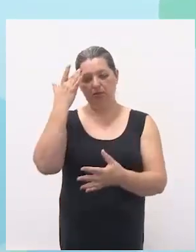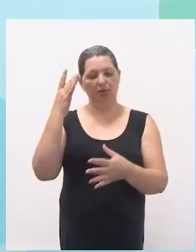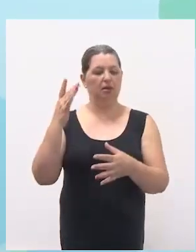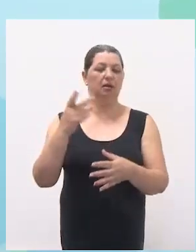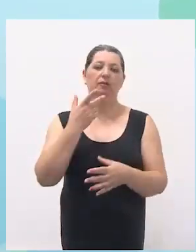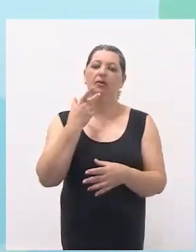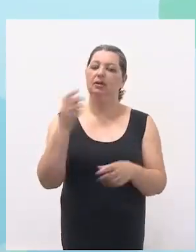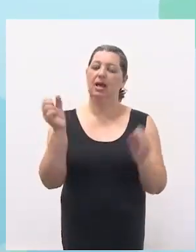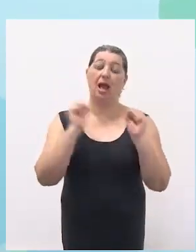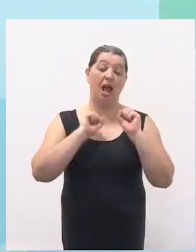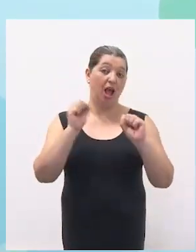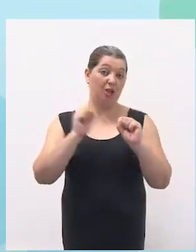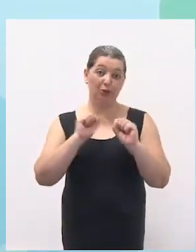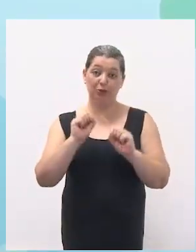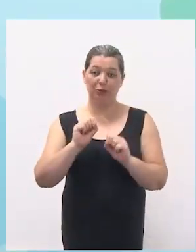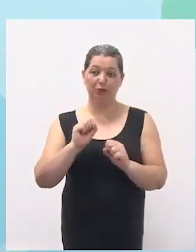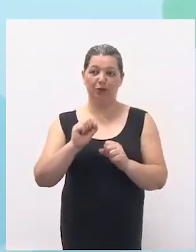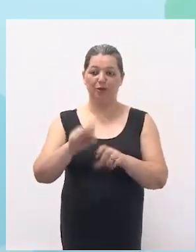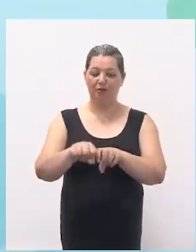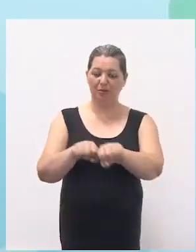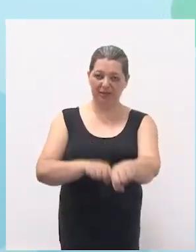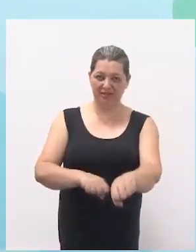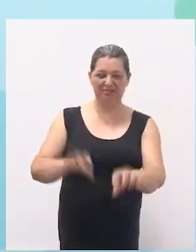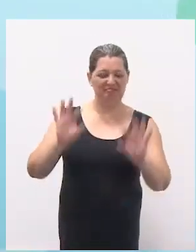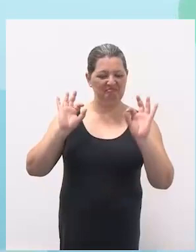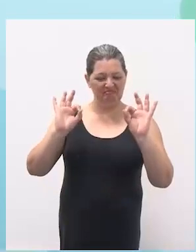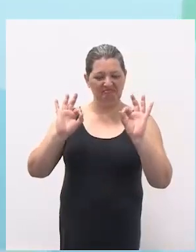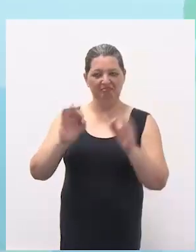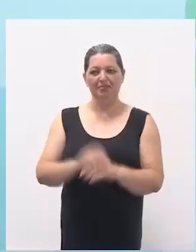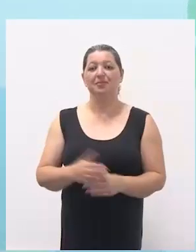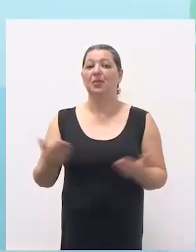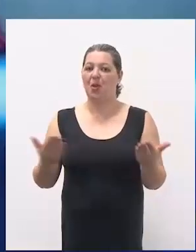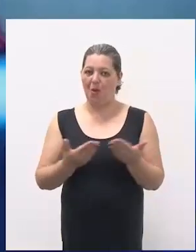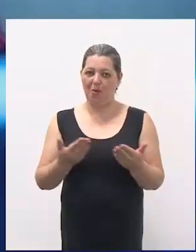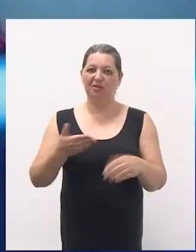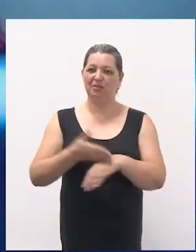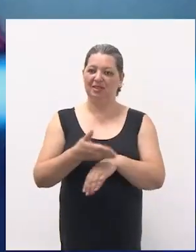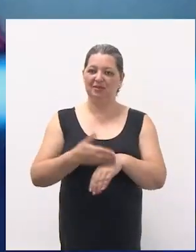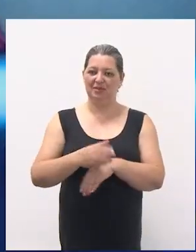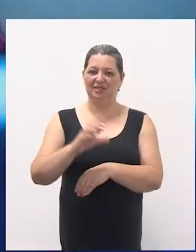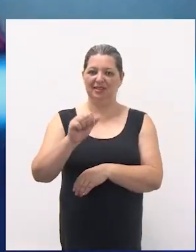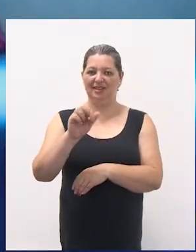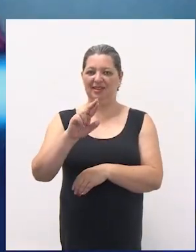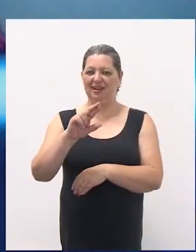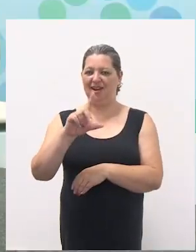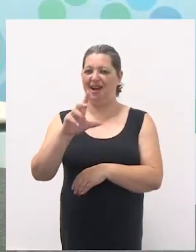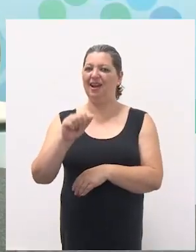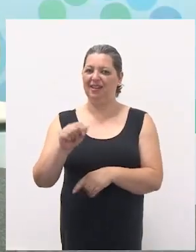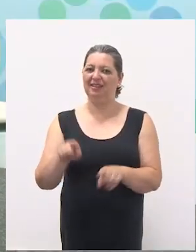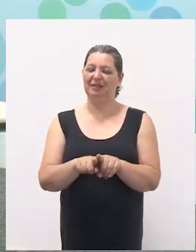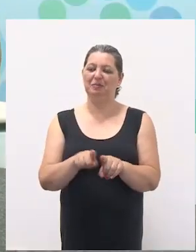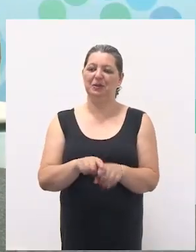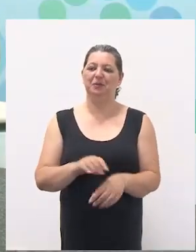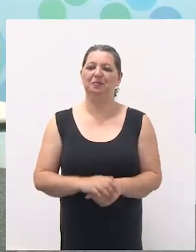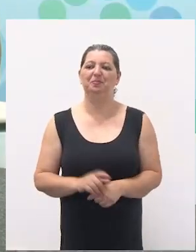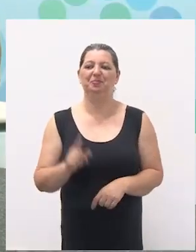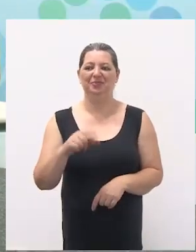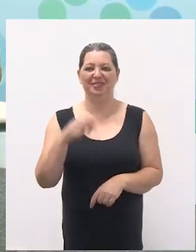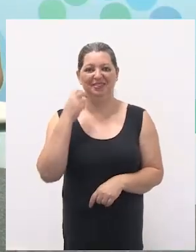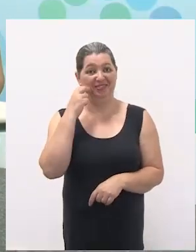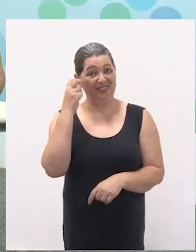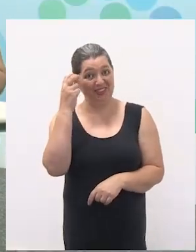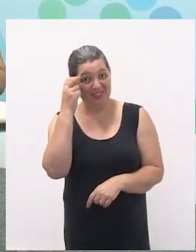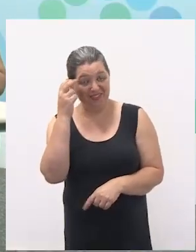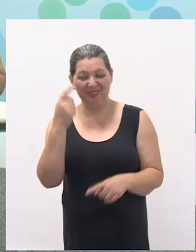formação, excelente. Hoje a gente conseguiu trazer a Carla. Carla, eu vou deixar aqui, olha, eu vou fazer você passar vergonha, mas eu